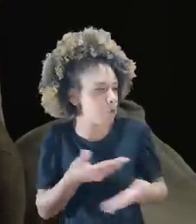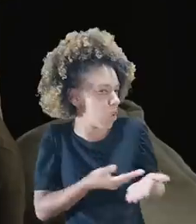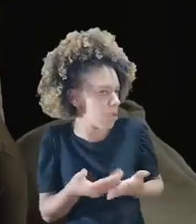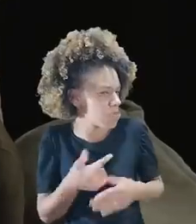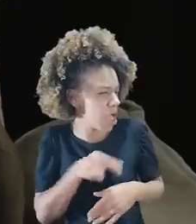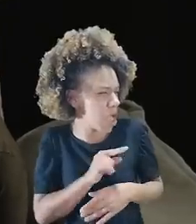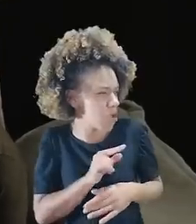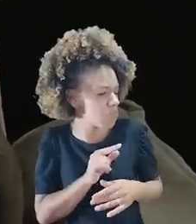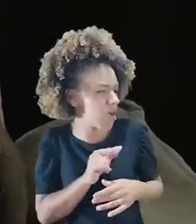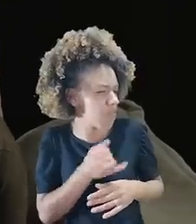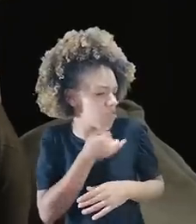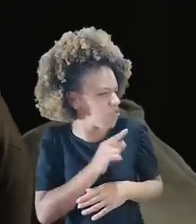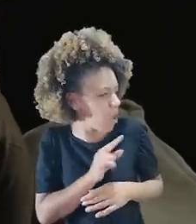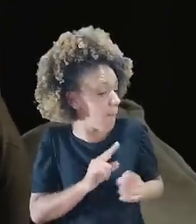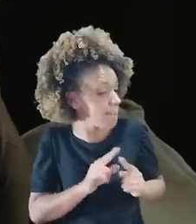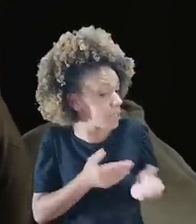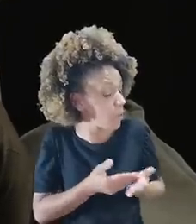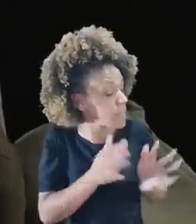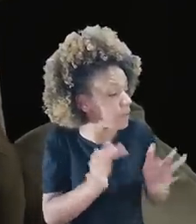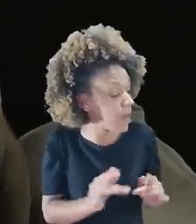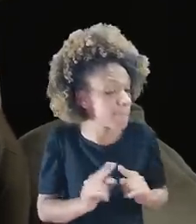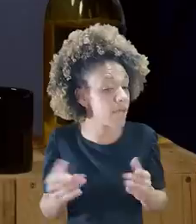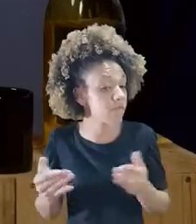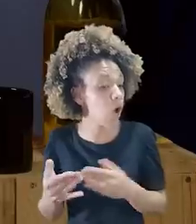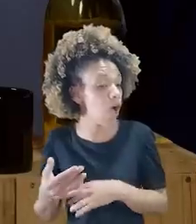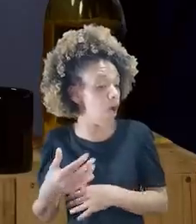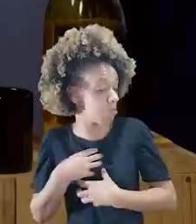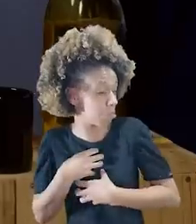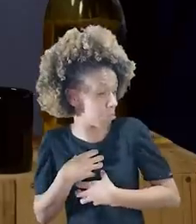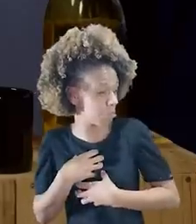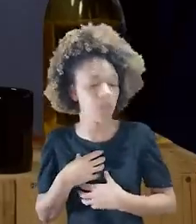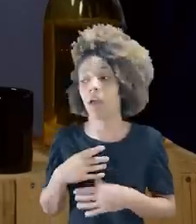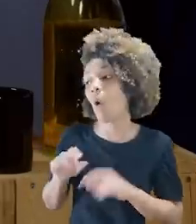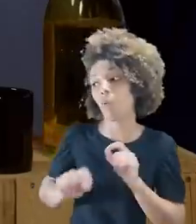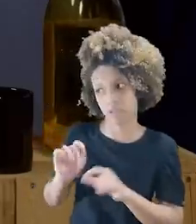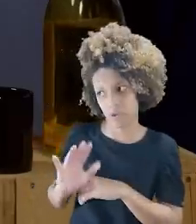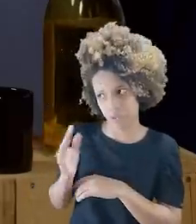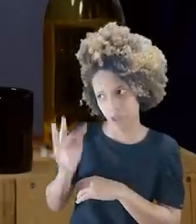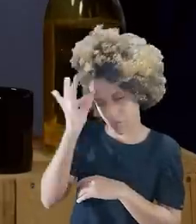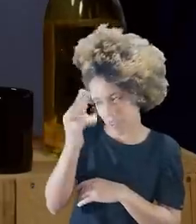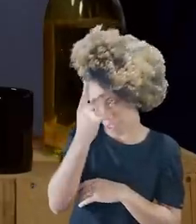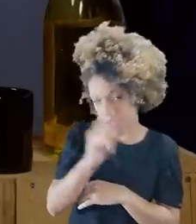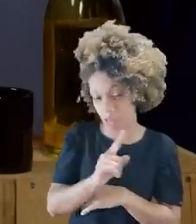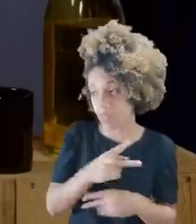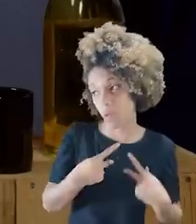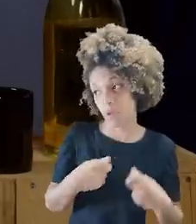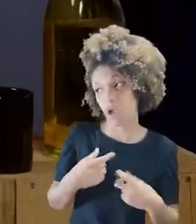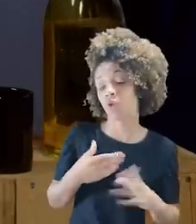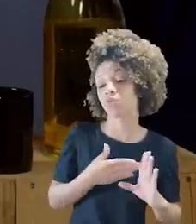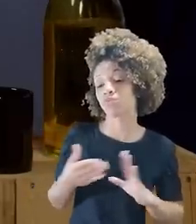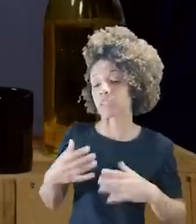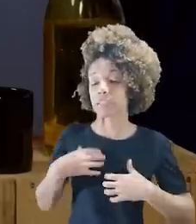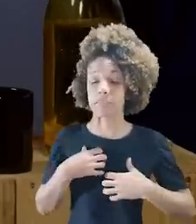não tava triste Fiquei triste depois você falou isso para mim aqui há pouco você é porque então porque aí o que que acontece com um TDH não diagnosticado que é onde eu vem a